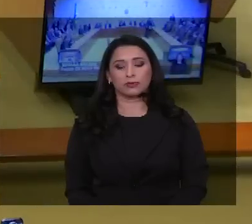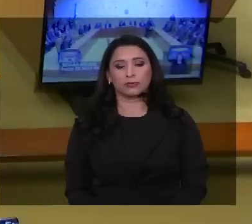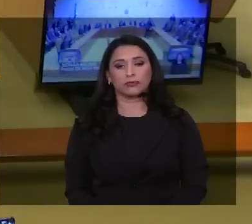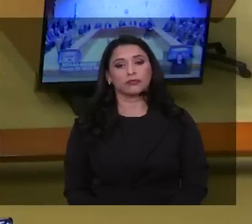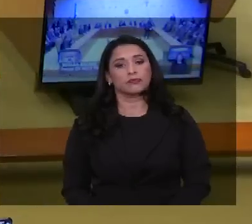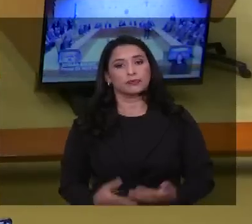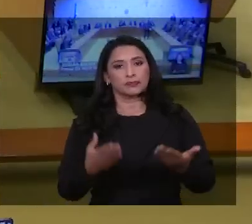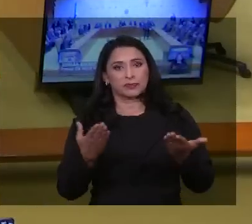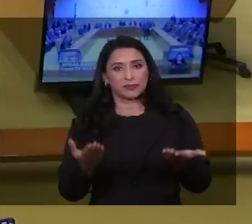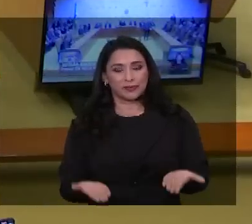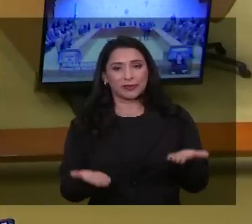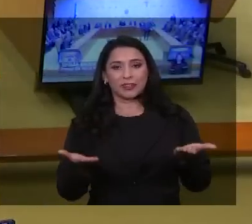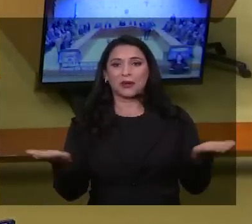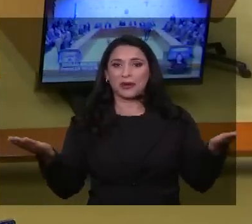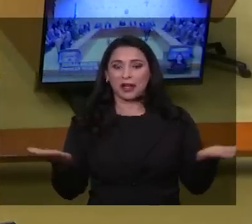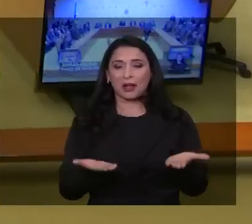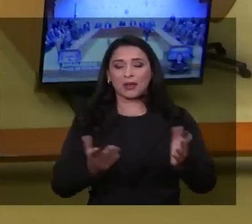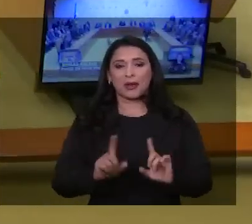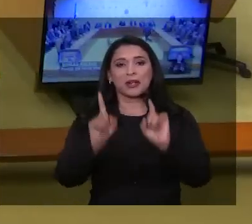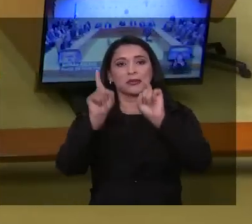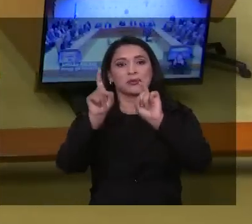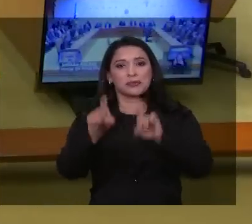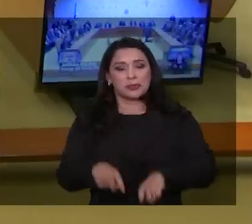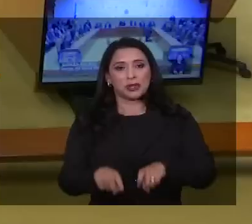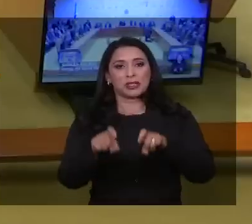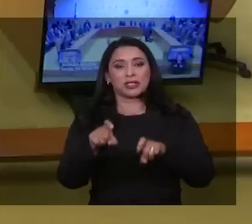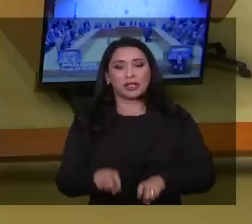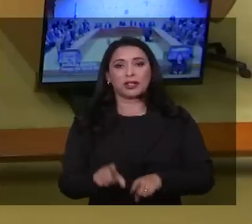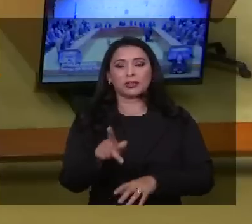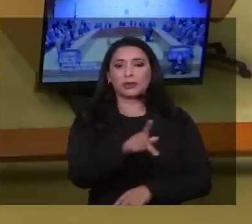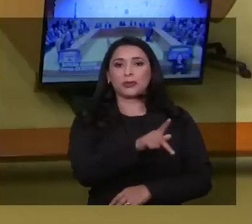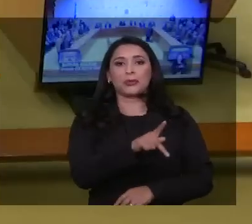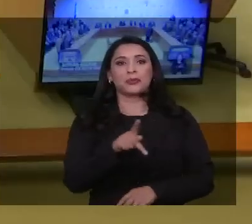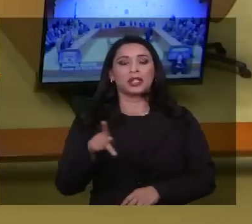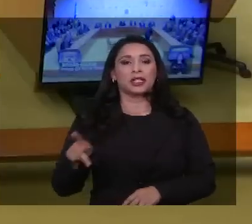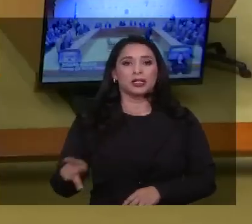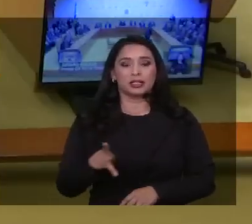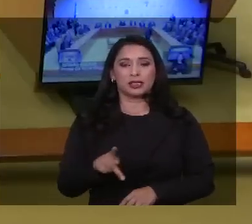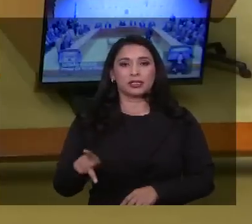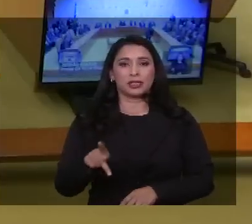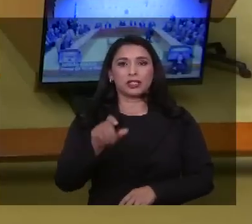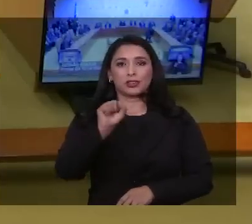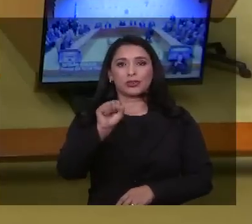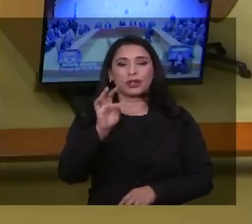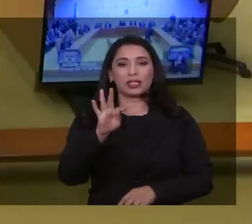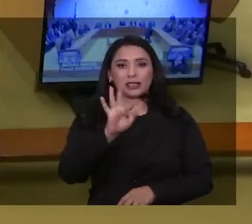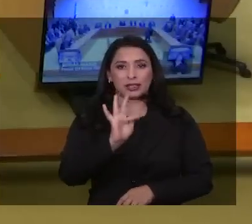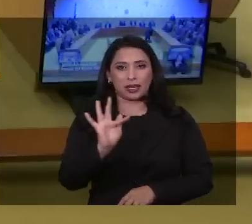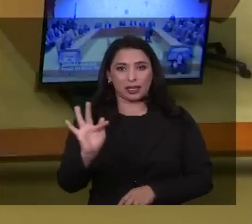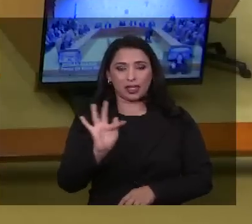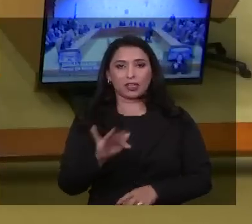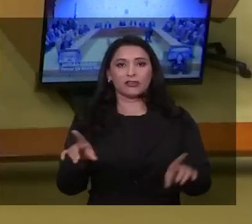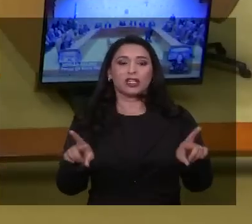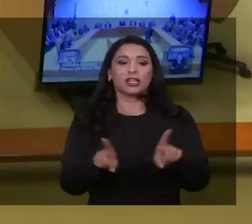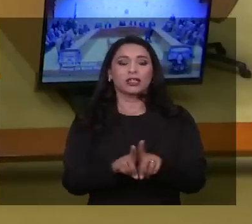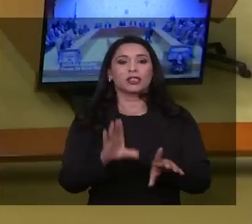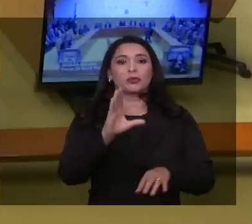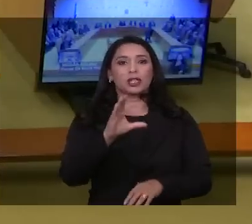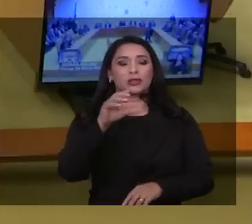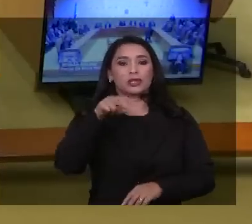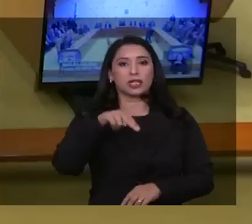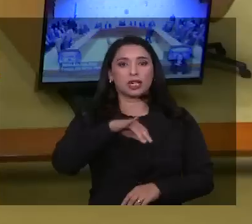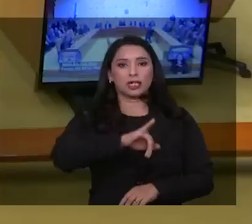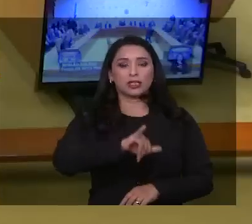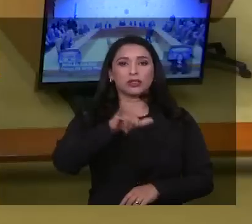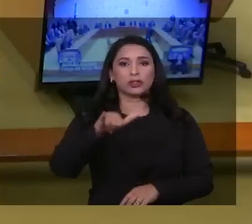Declaro empossado no cargo de presidente do Supremo Tribunal Federal e do Conselho Nacional de Justiça,